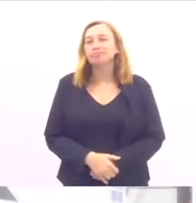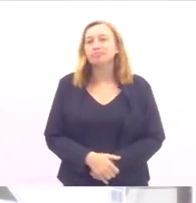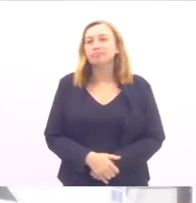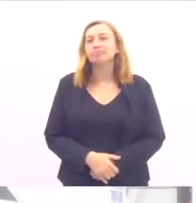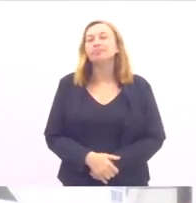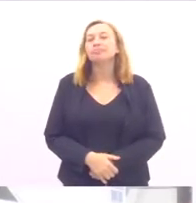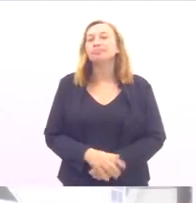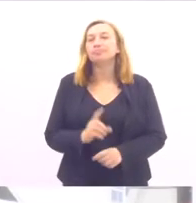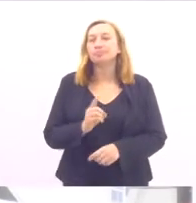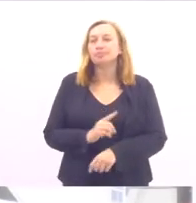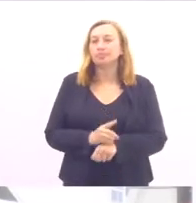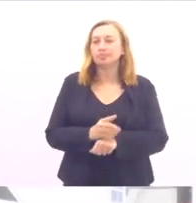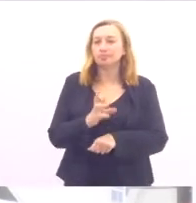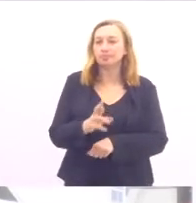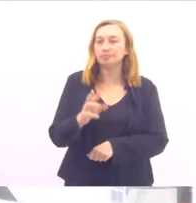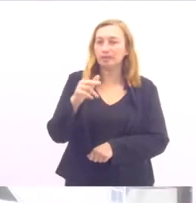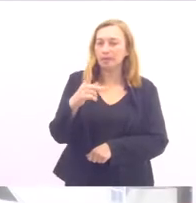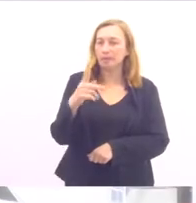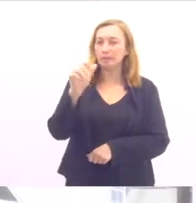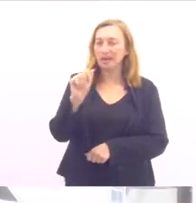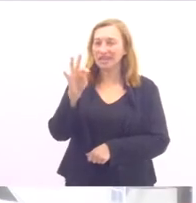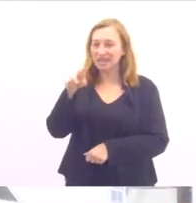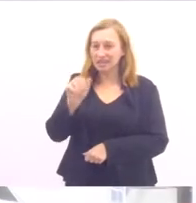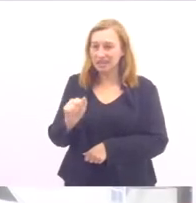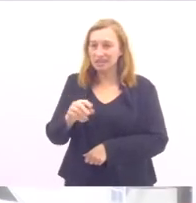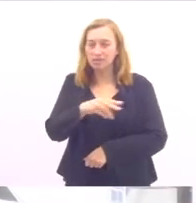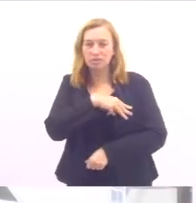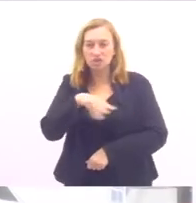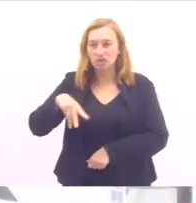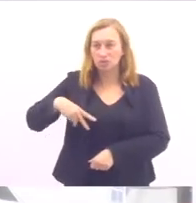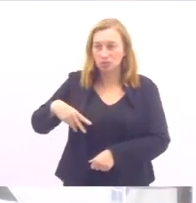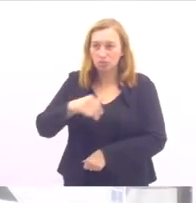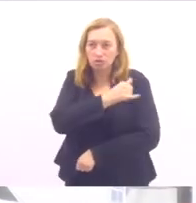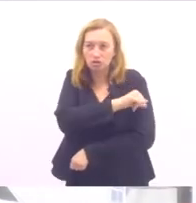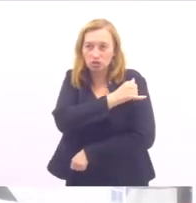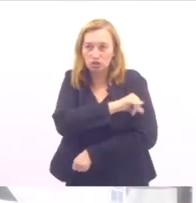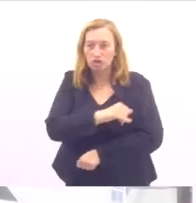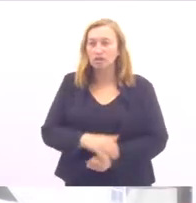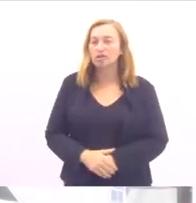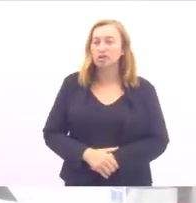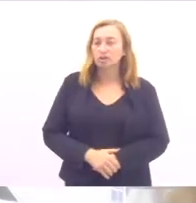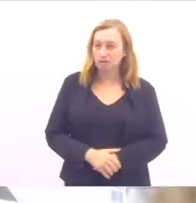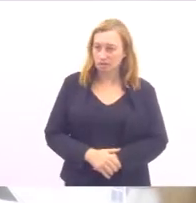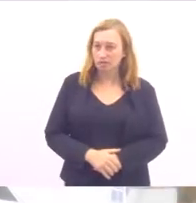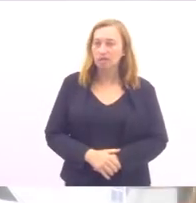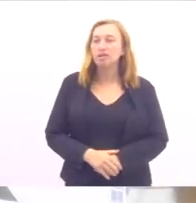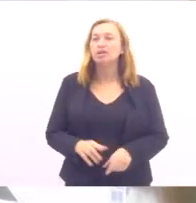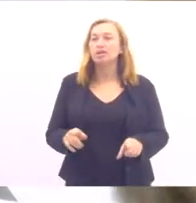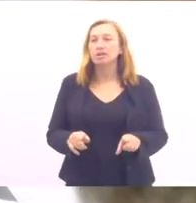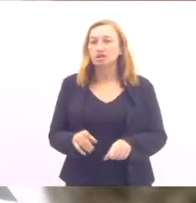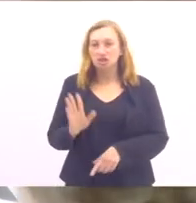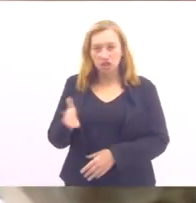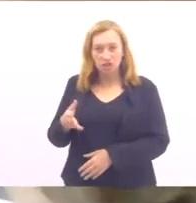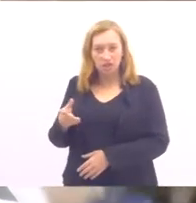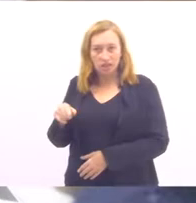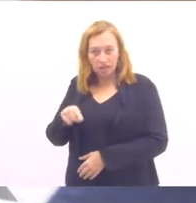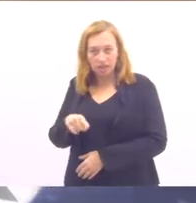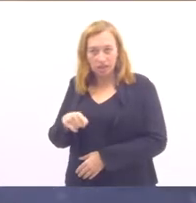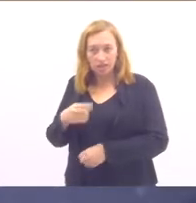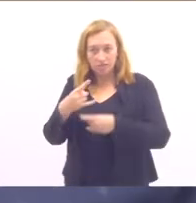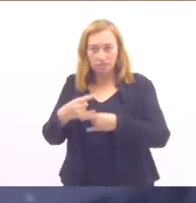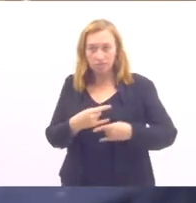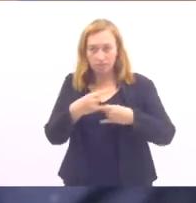Doutora Patrícia Gabay, MPRJ, CAU de Meio Ambiente. Está conosco já a doutora Patrícia? No